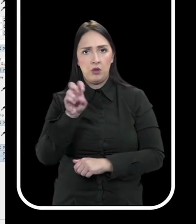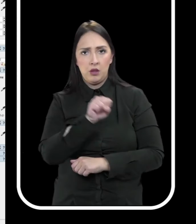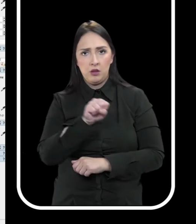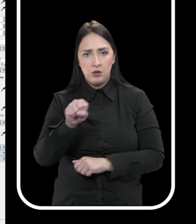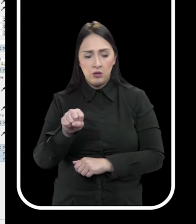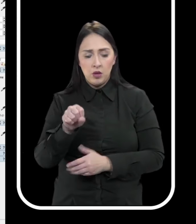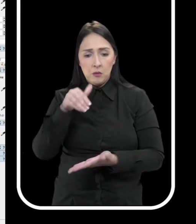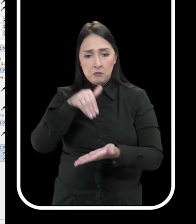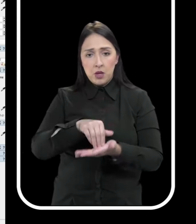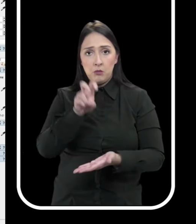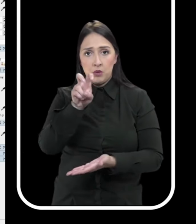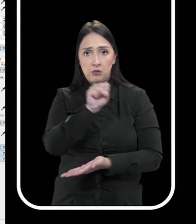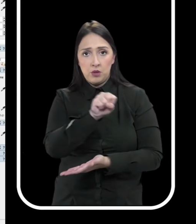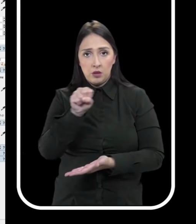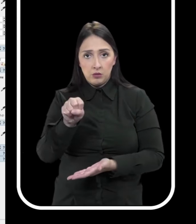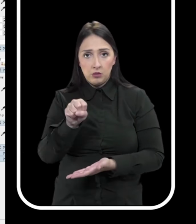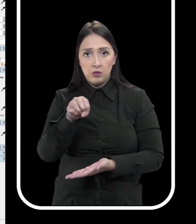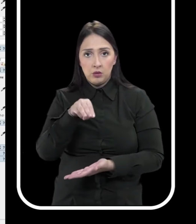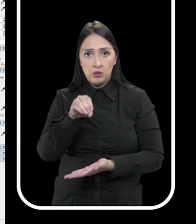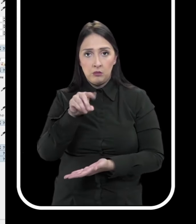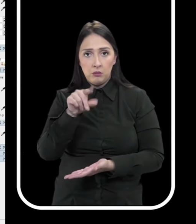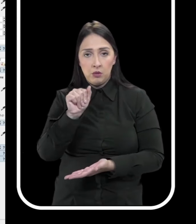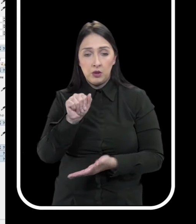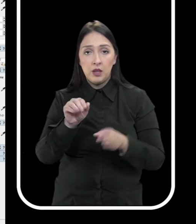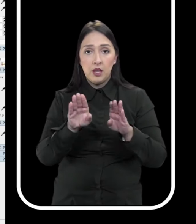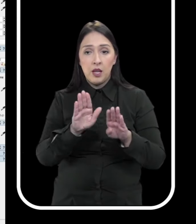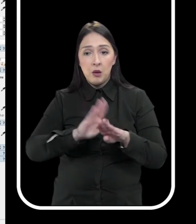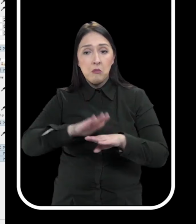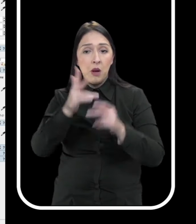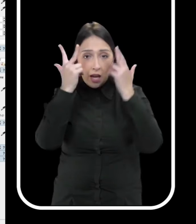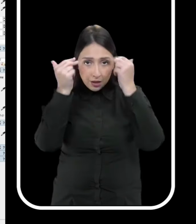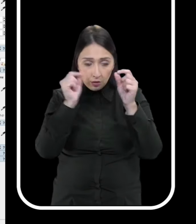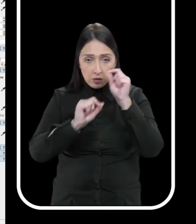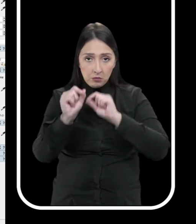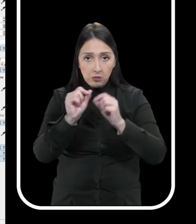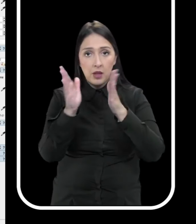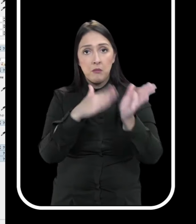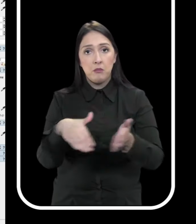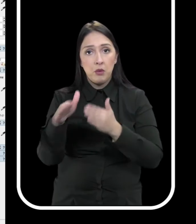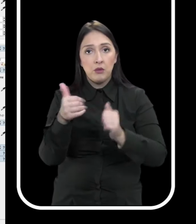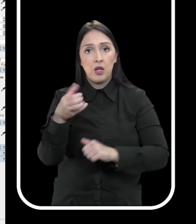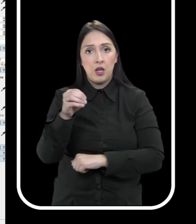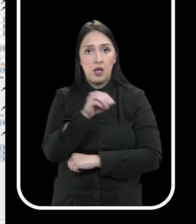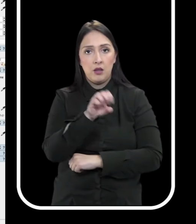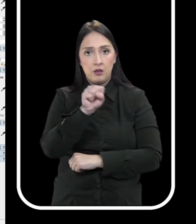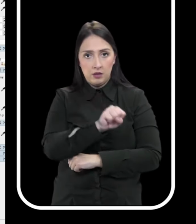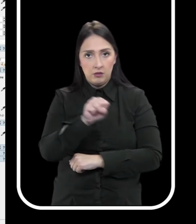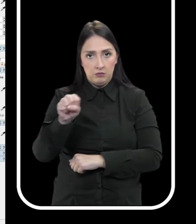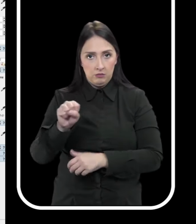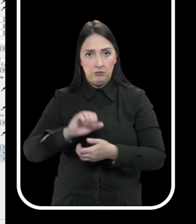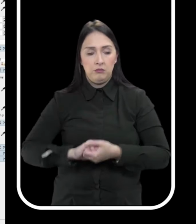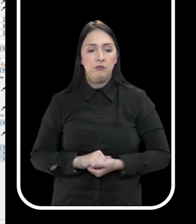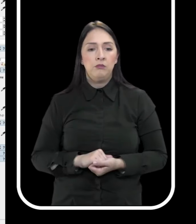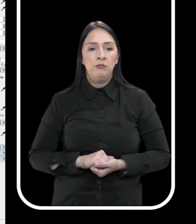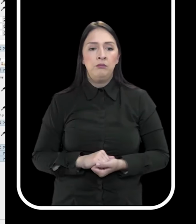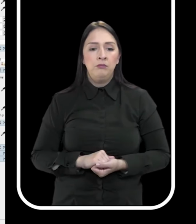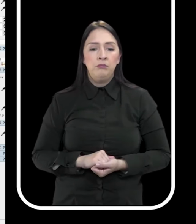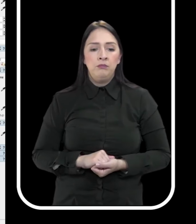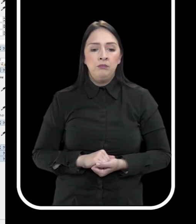de 15 segundos, um mínimo de 5 segundos e uma moda, que seria o mais comum, ela processar em 10